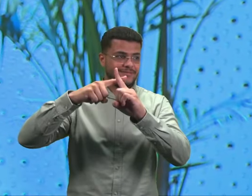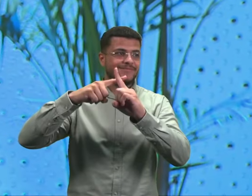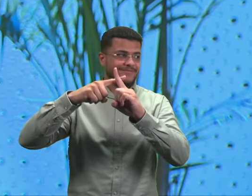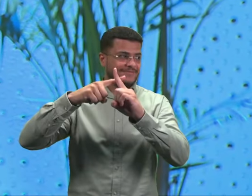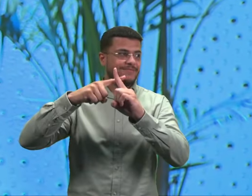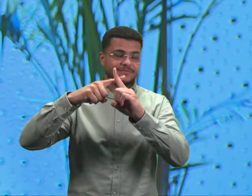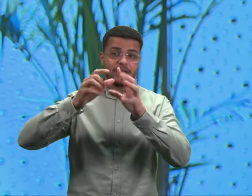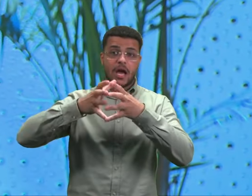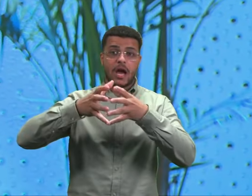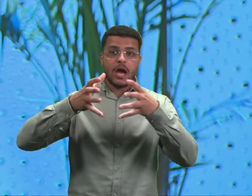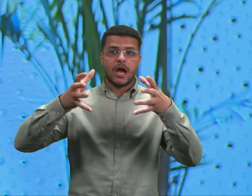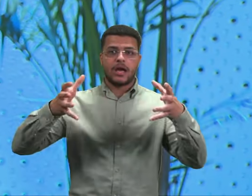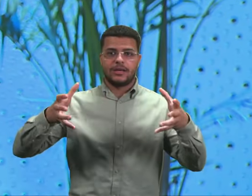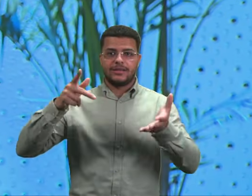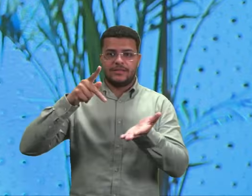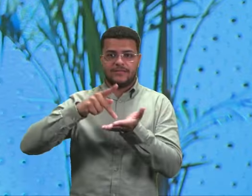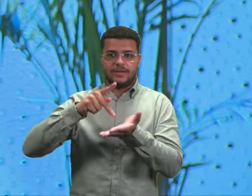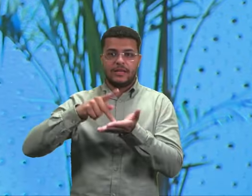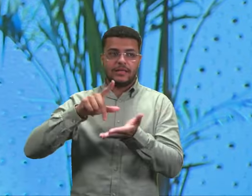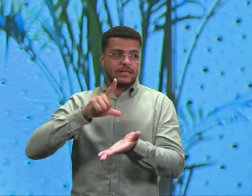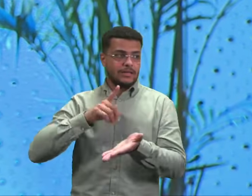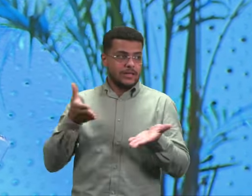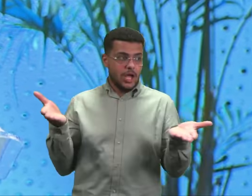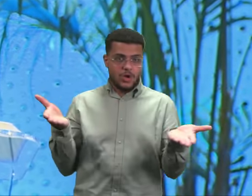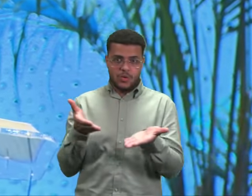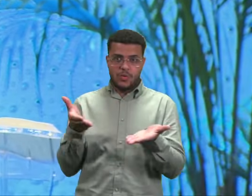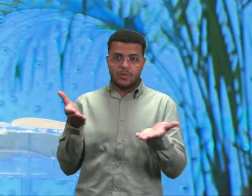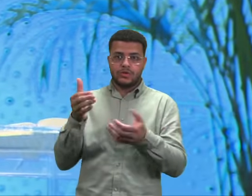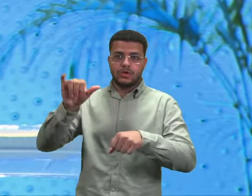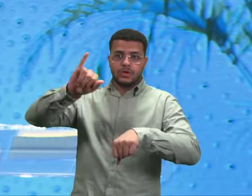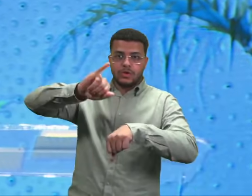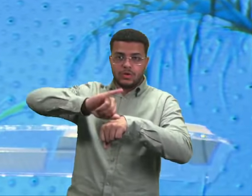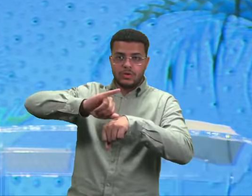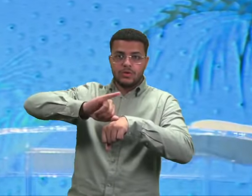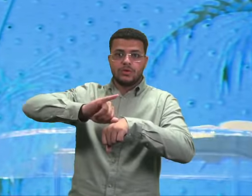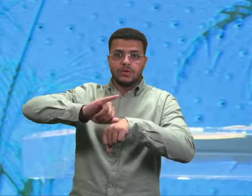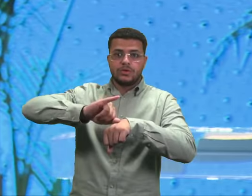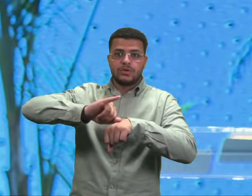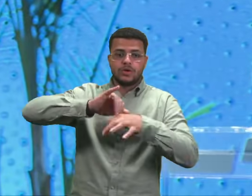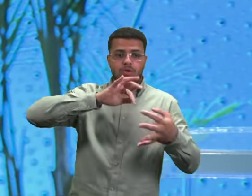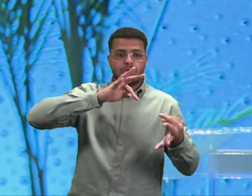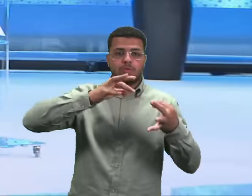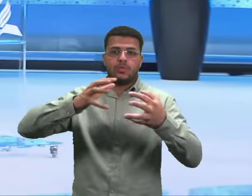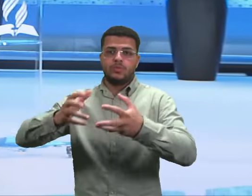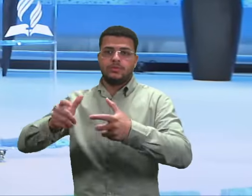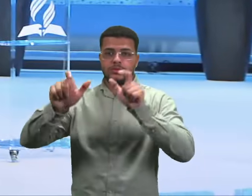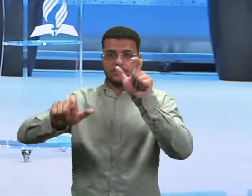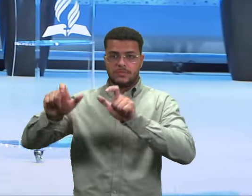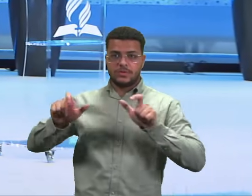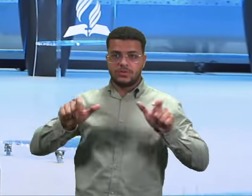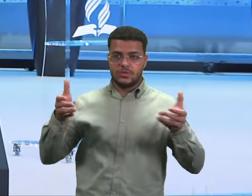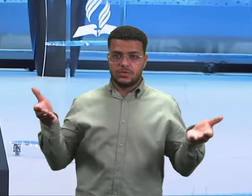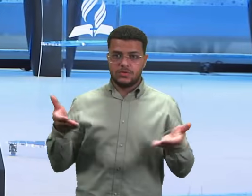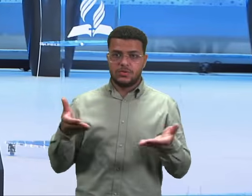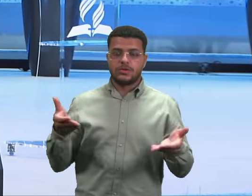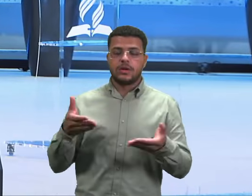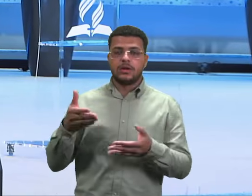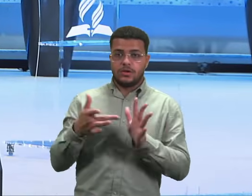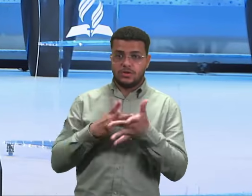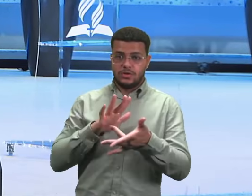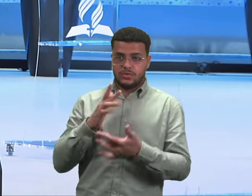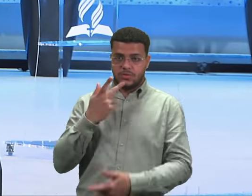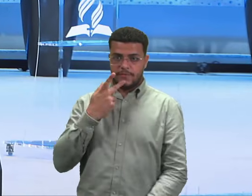a grande verdade que está no centro de todas elas é esta que Jesus diz